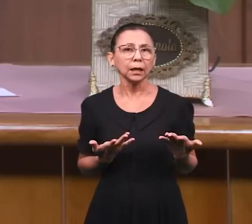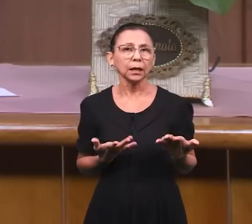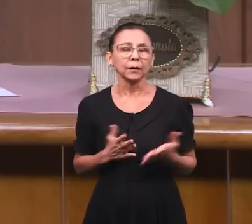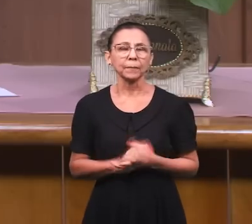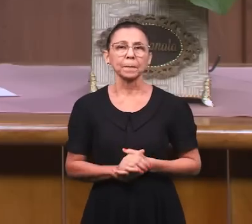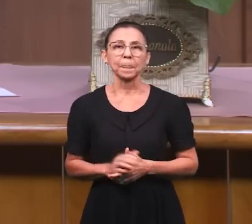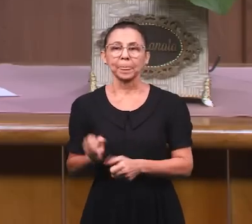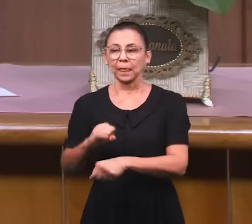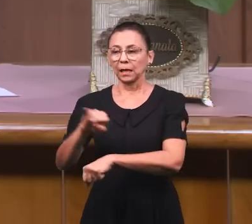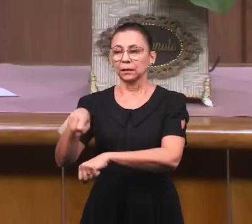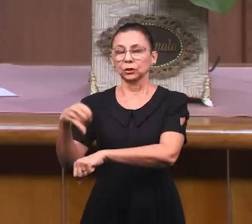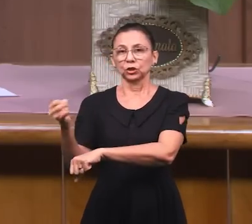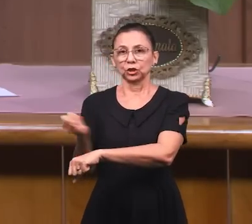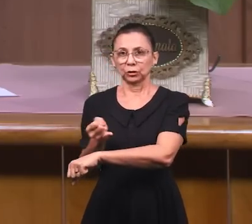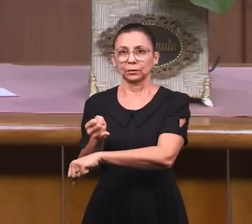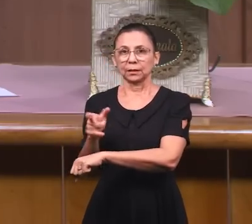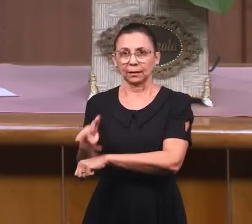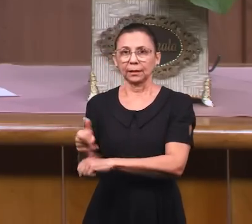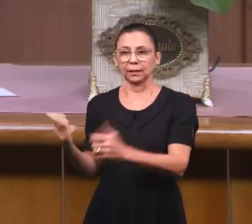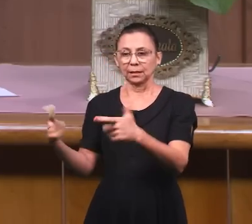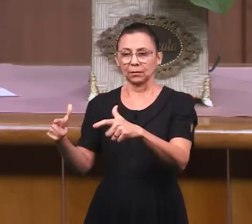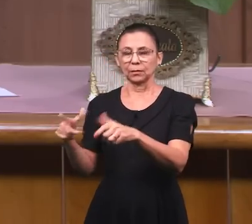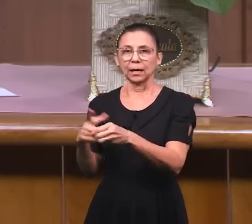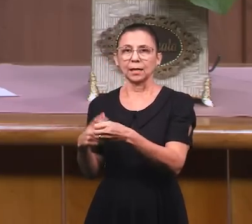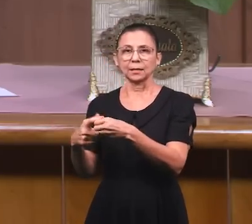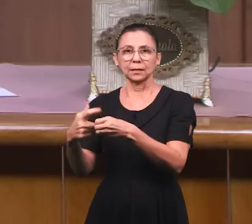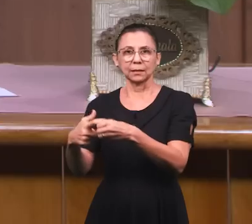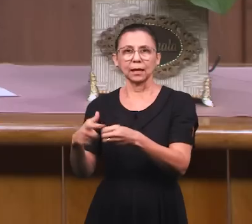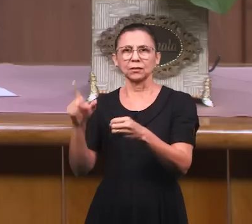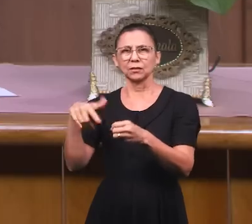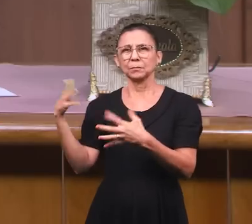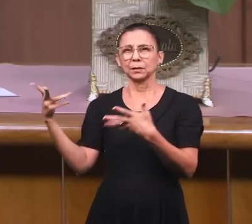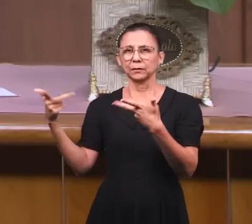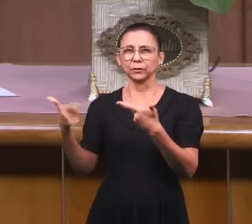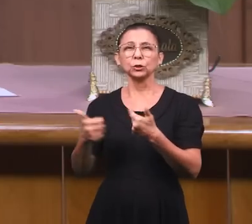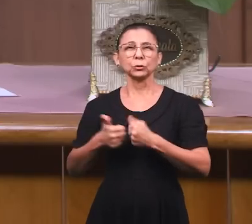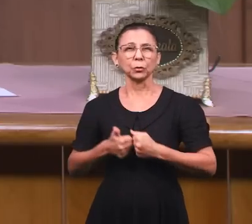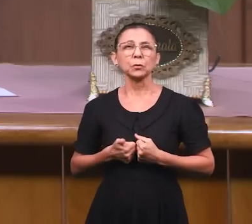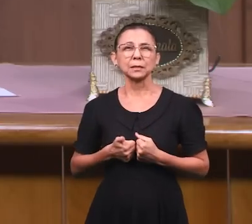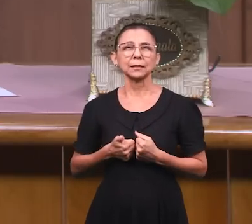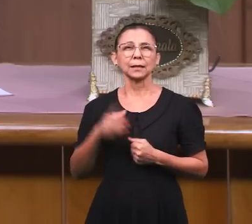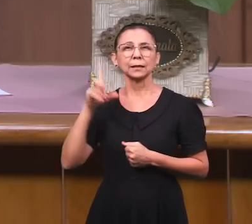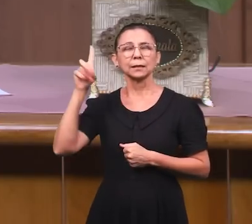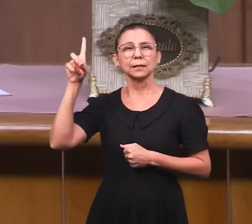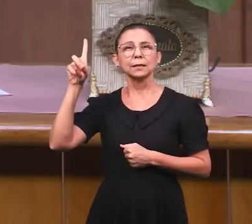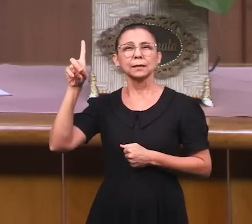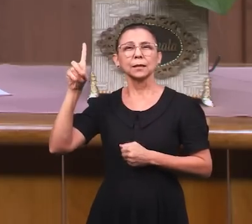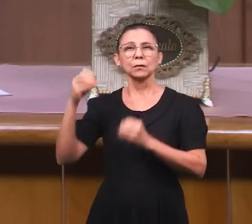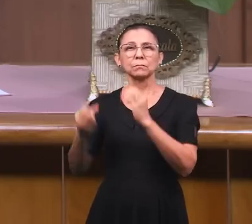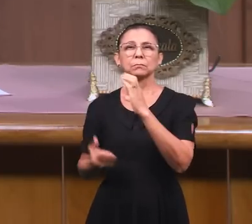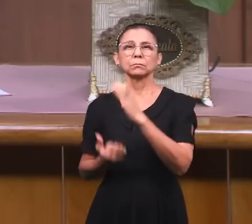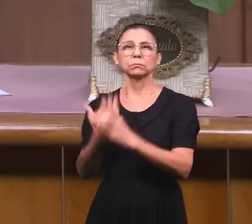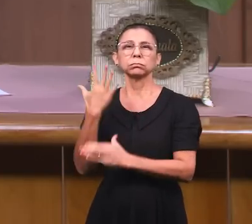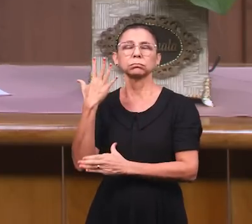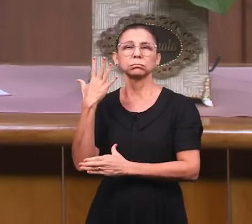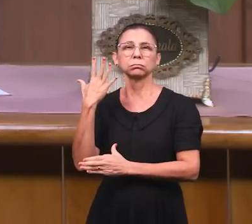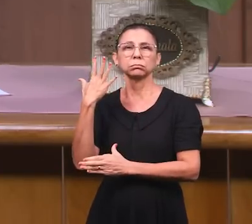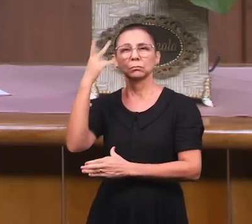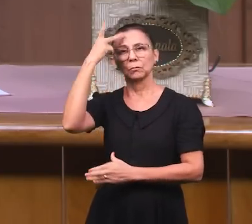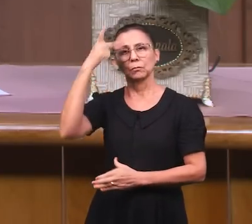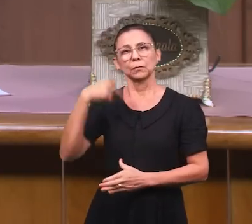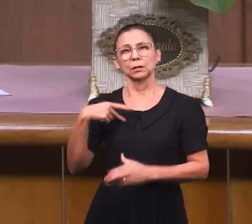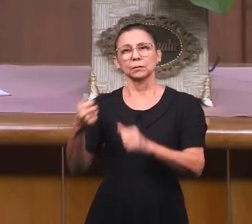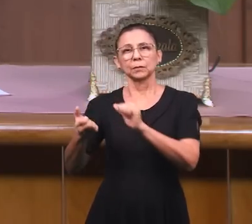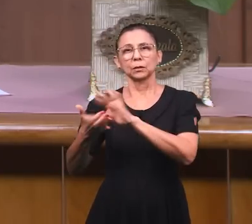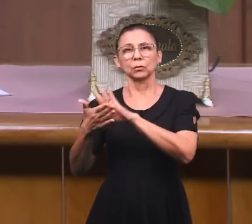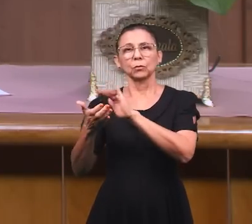Jerusalém. Jerusalém como um tipo aqui maravilhoso de todo lugar que o Senhor preparou. Deus criou o homem para louvor da sua